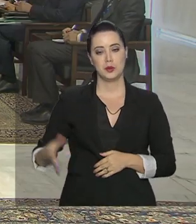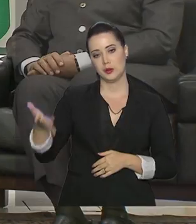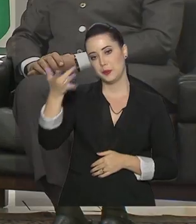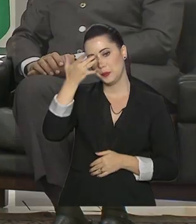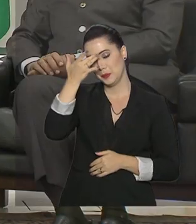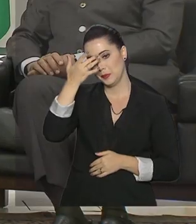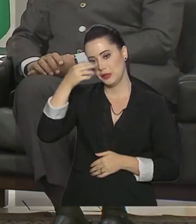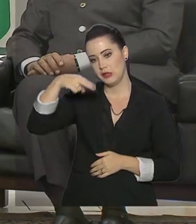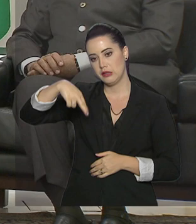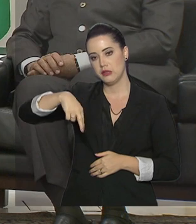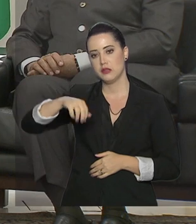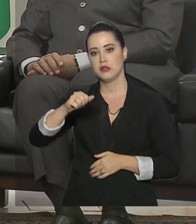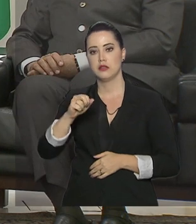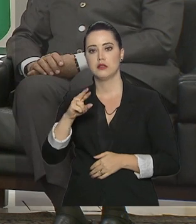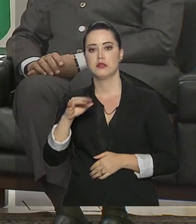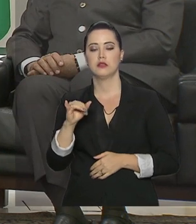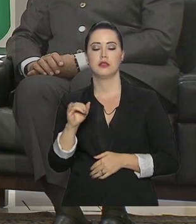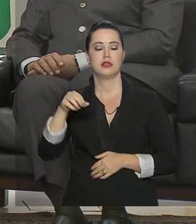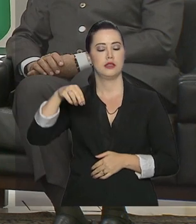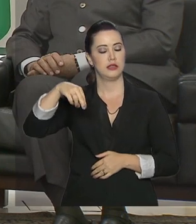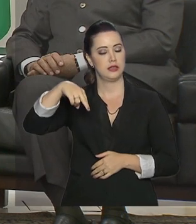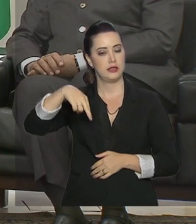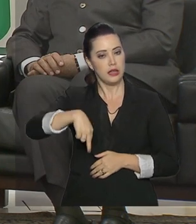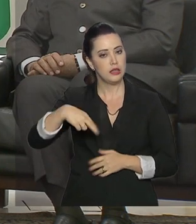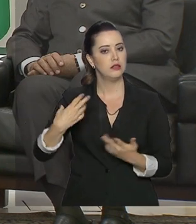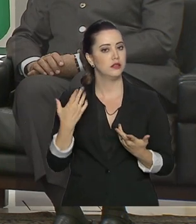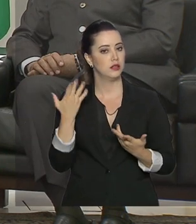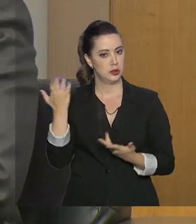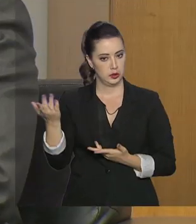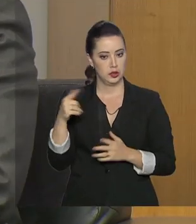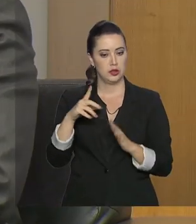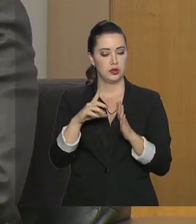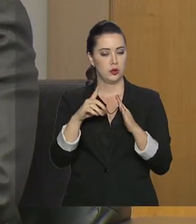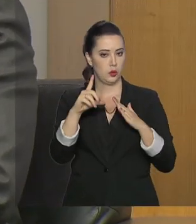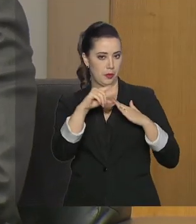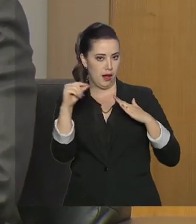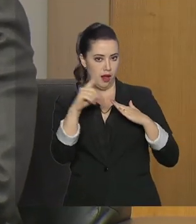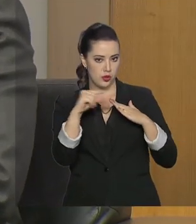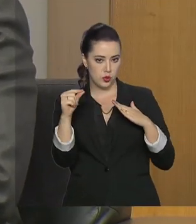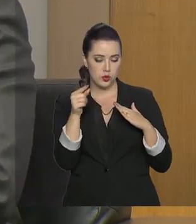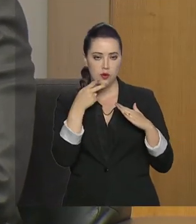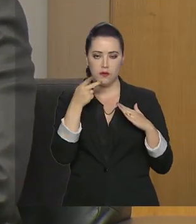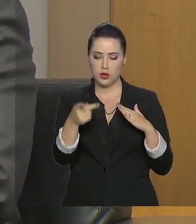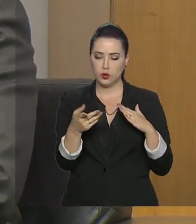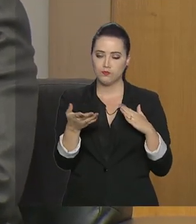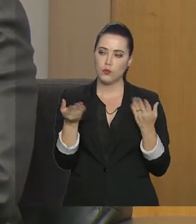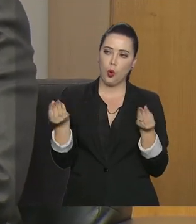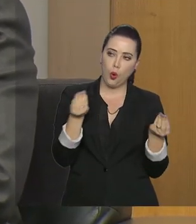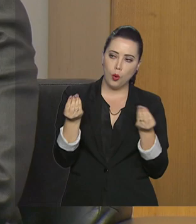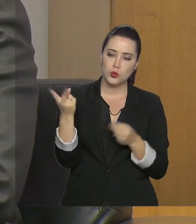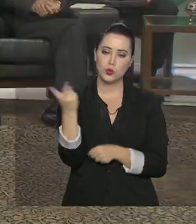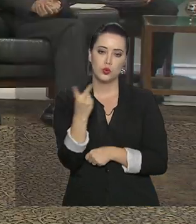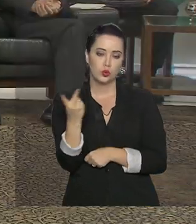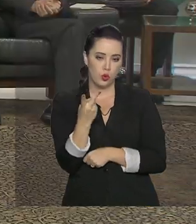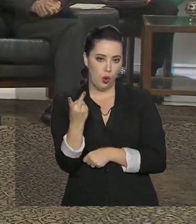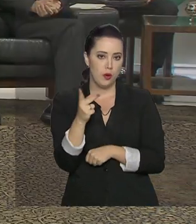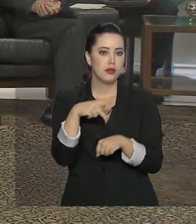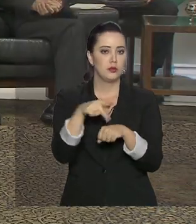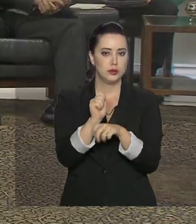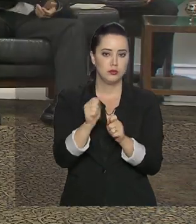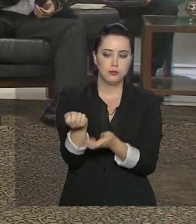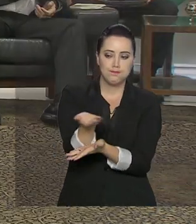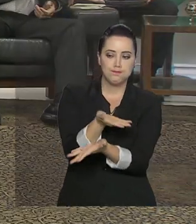narain da mode no palácio do planalto o encontro tratou das relações comerciais entre os dois países e o